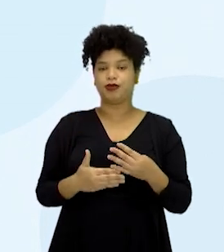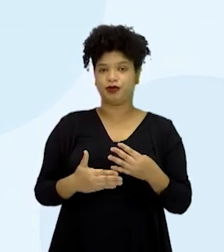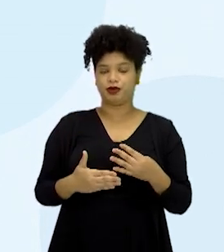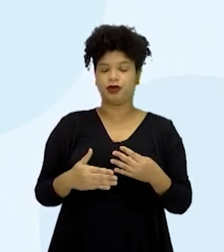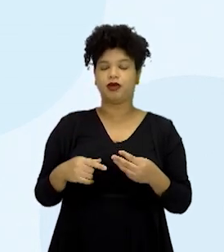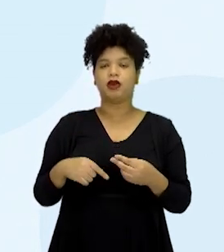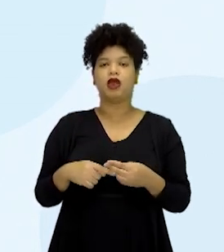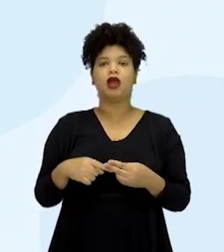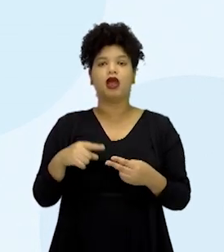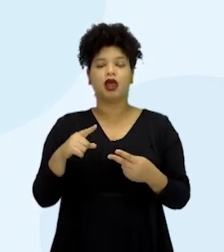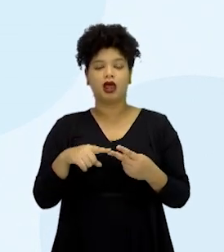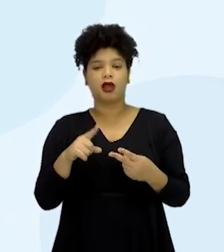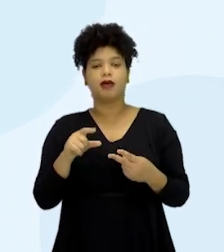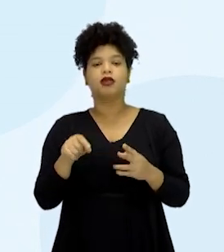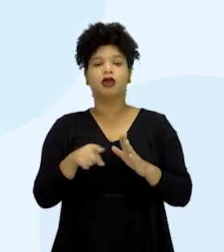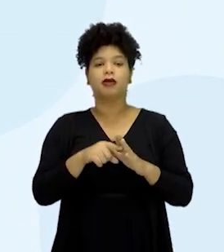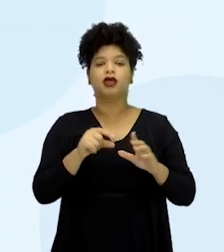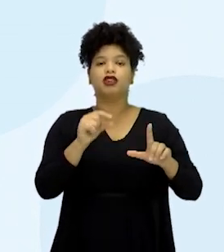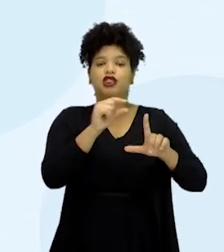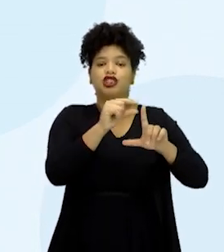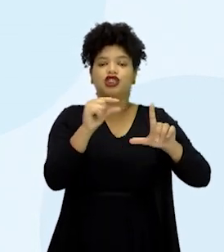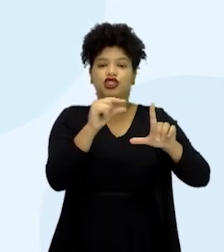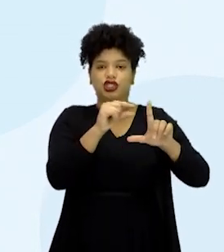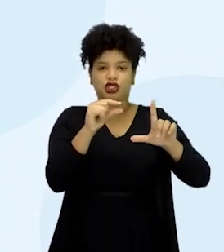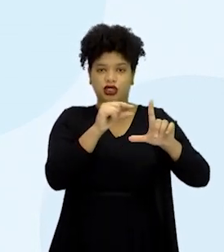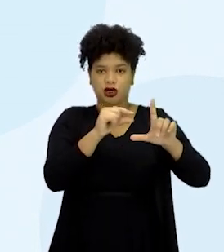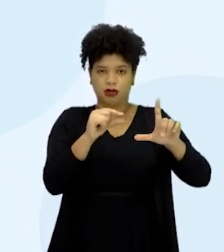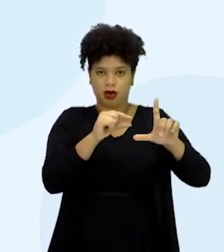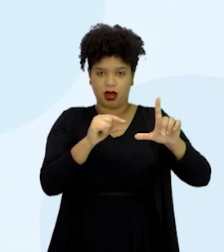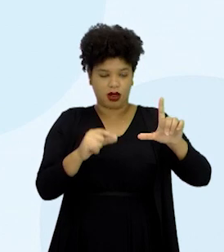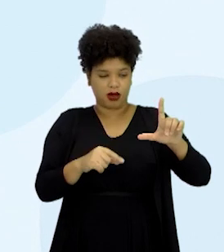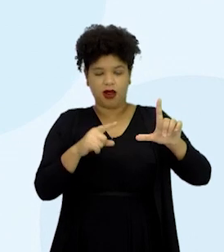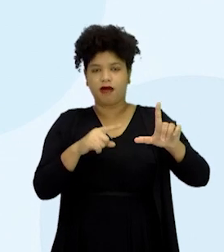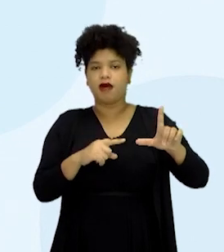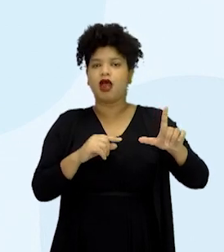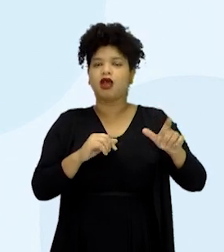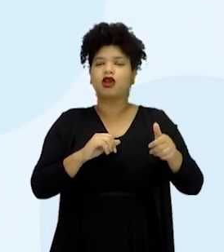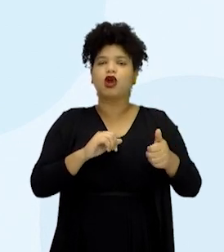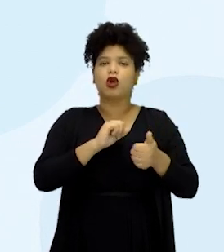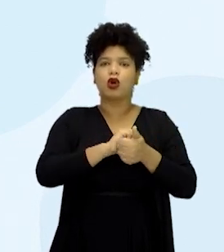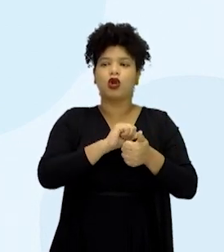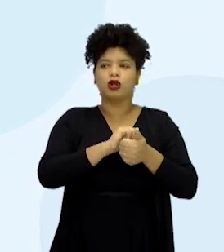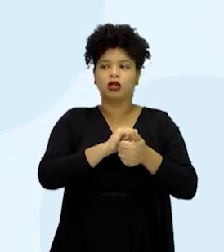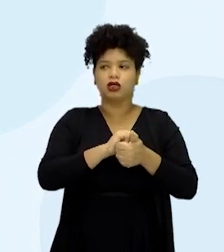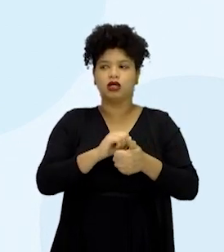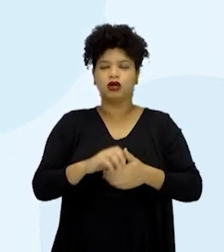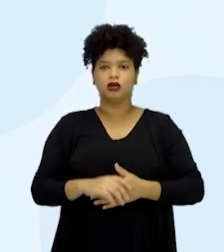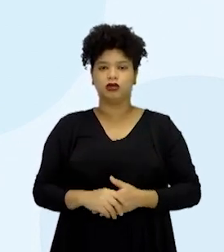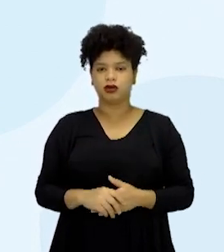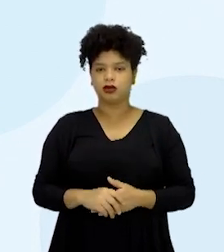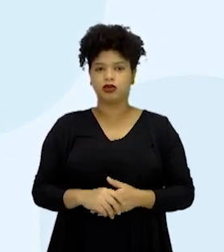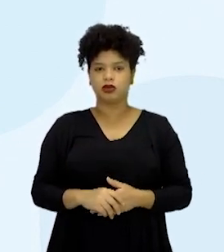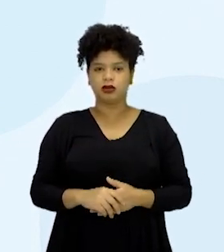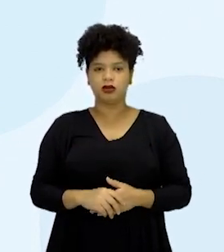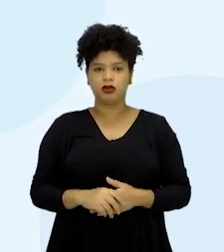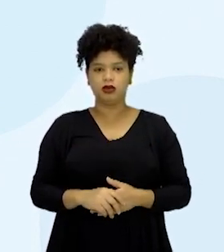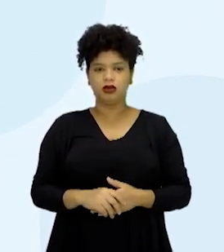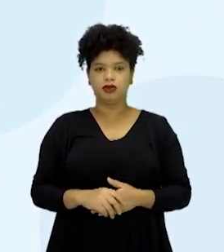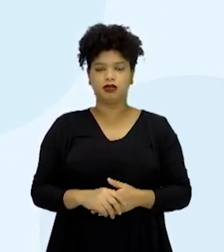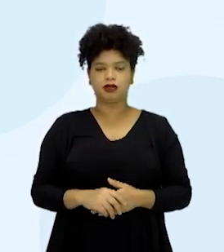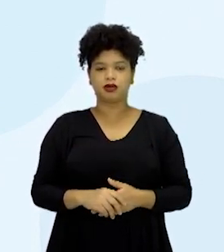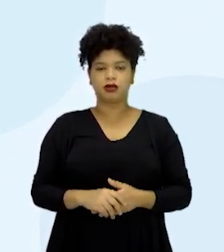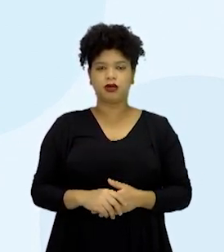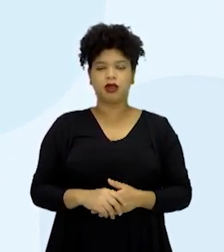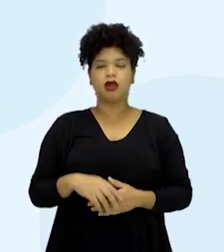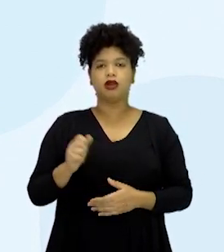foi um gráfico de barras, também qualitativo, que a gente fez, que foi qual que era a motivação para esses estudantes lerem. Então, aí